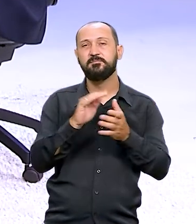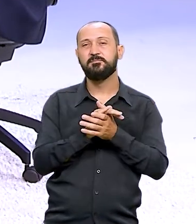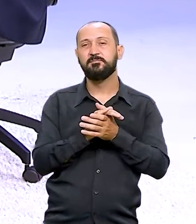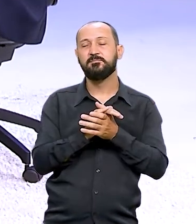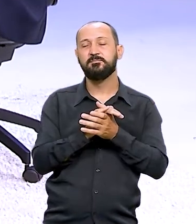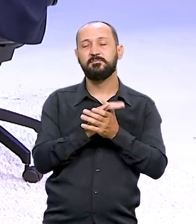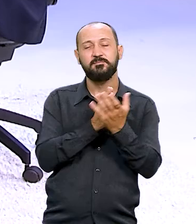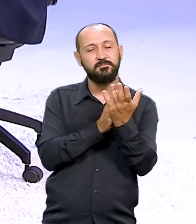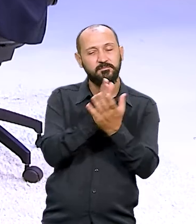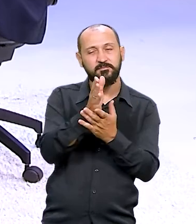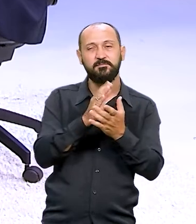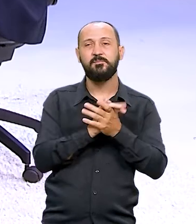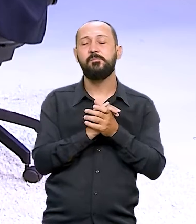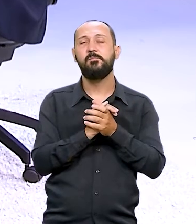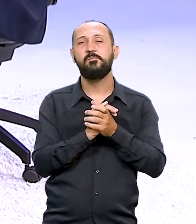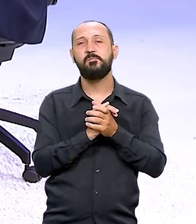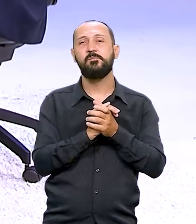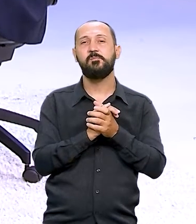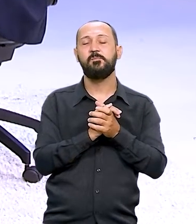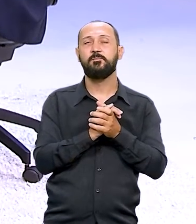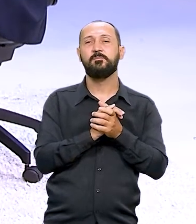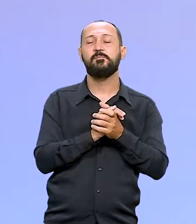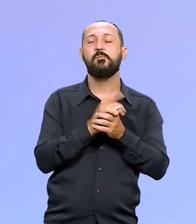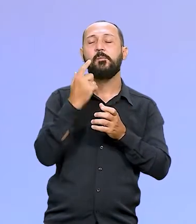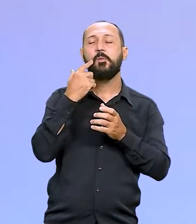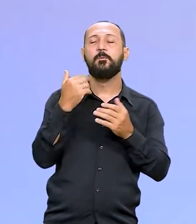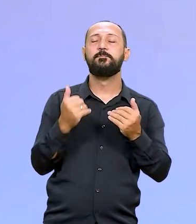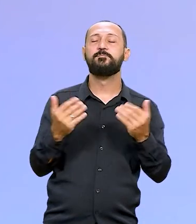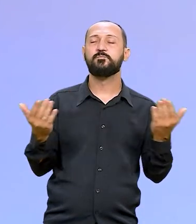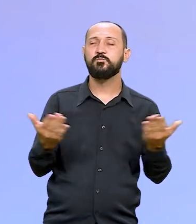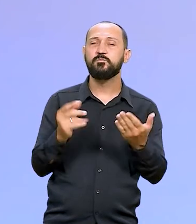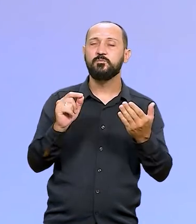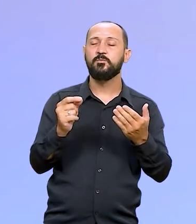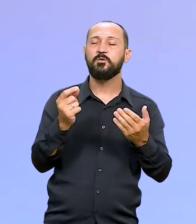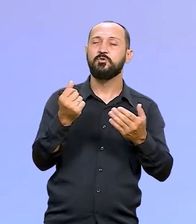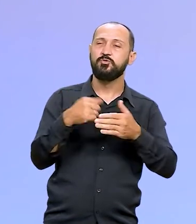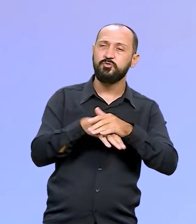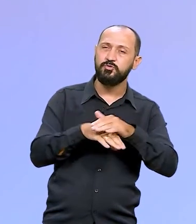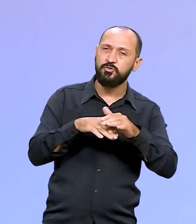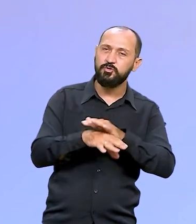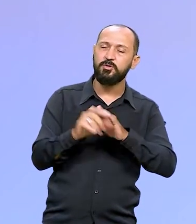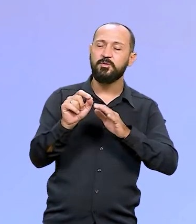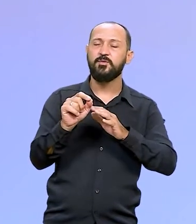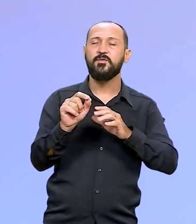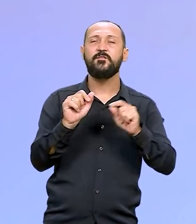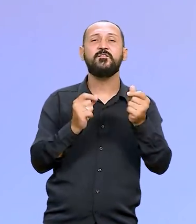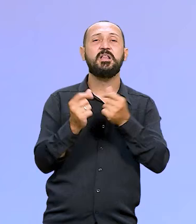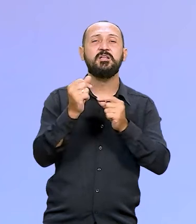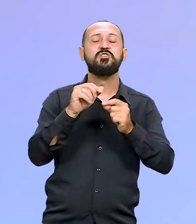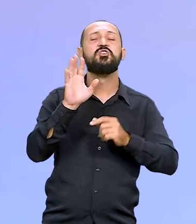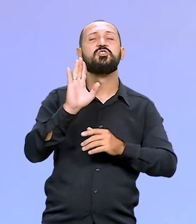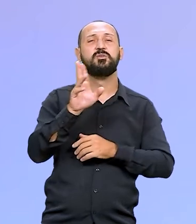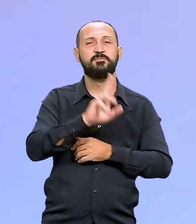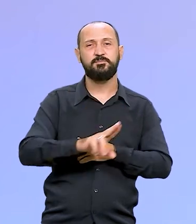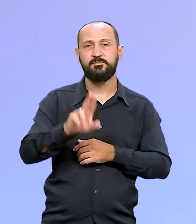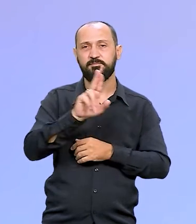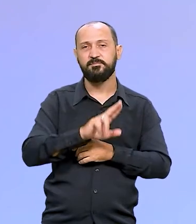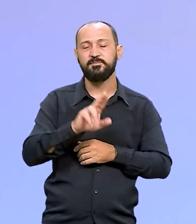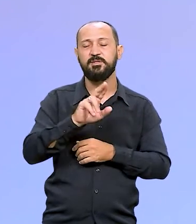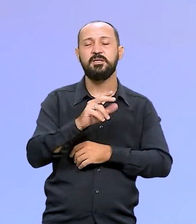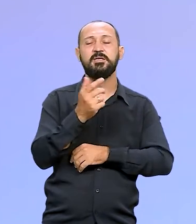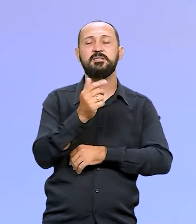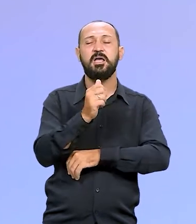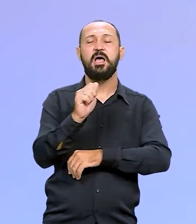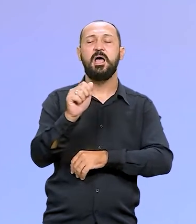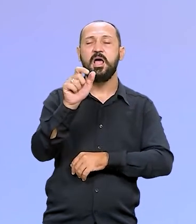gente tem uma perspectiva. Exato. O que acontece? O mercado, né, dos fundos imobiliários, o mercado financeiro, ele já